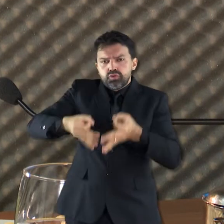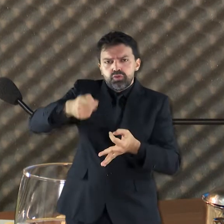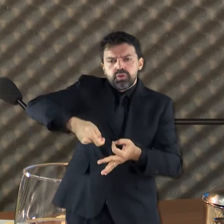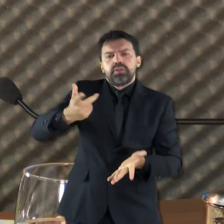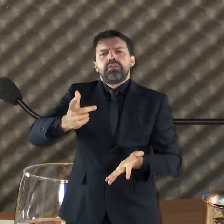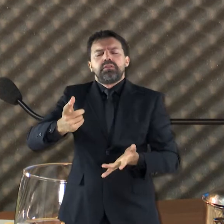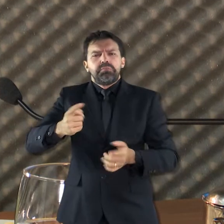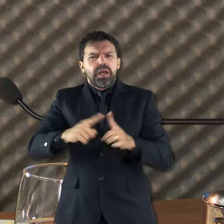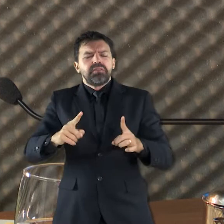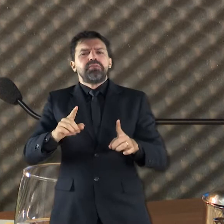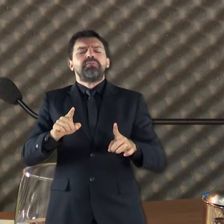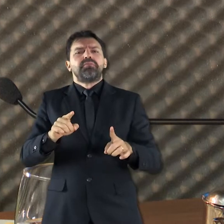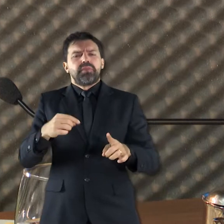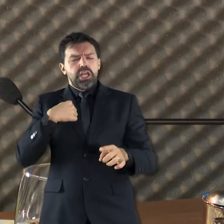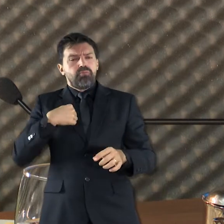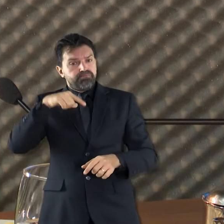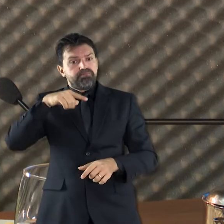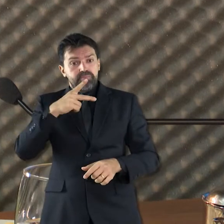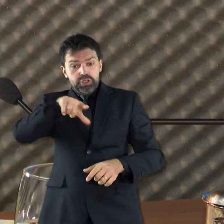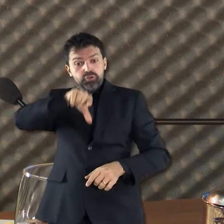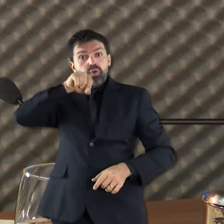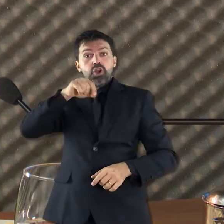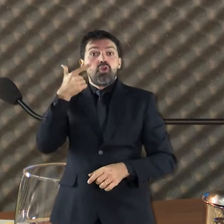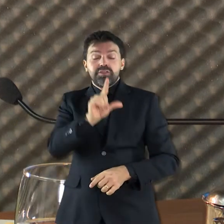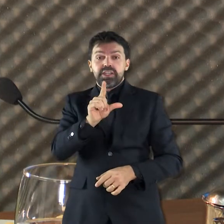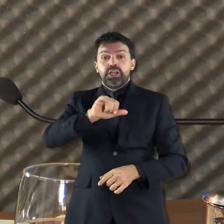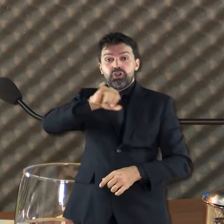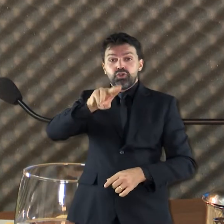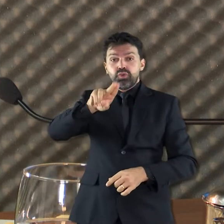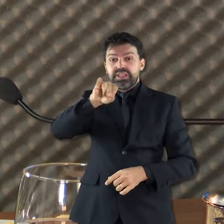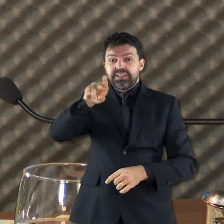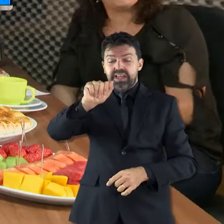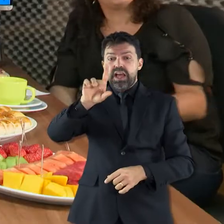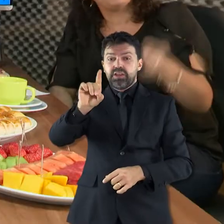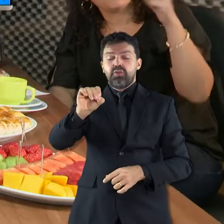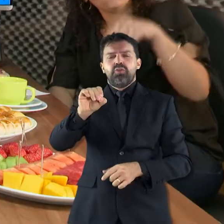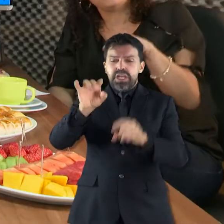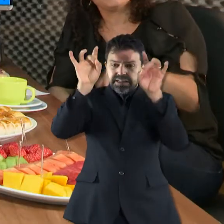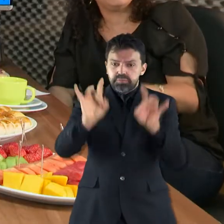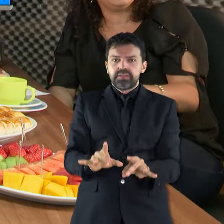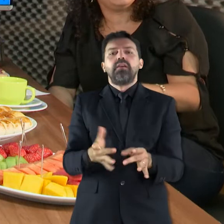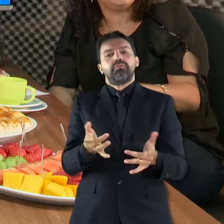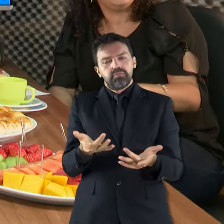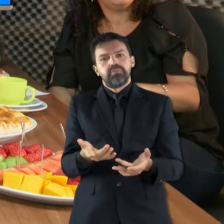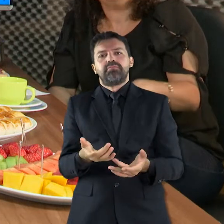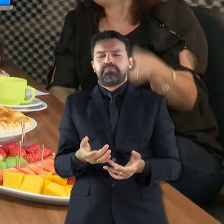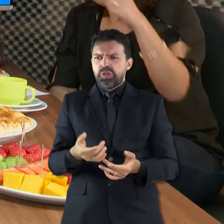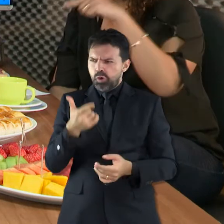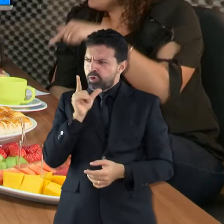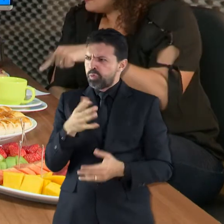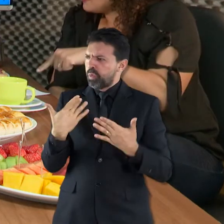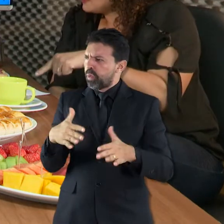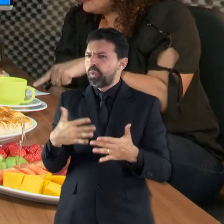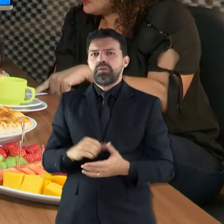passei bem colocado e sobrou o juizado que eu queria. Peguei o segundo juizado legal. Especial. Olha aí, gente, ainda ficou bem colocado para pegar o juizado que ele queria. E